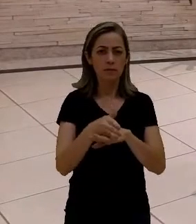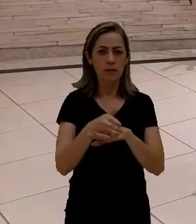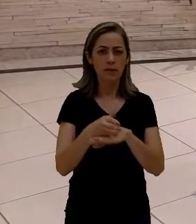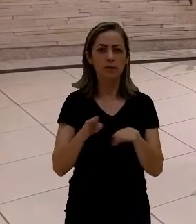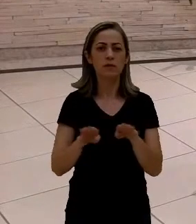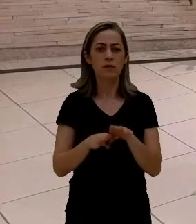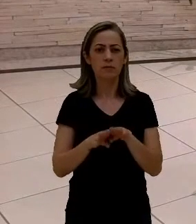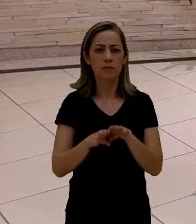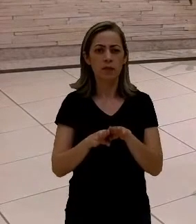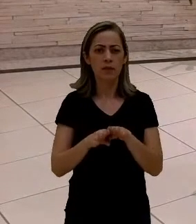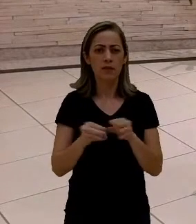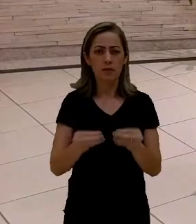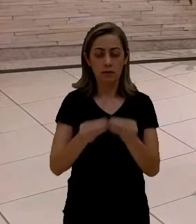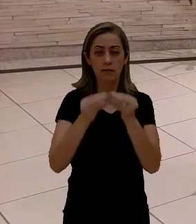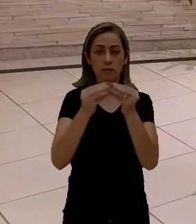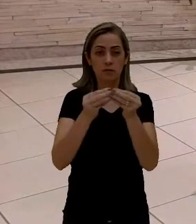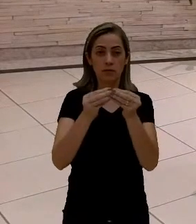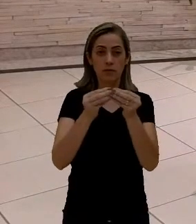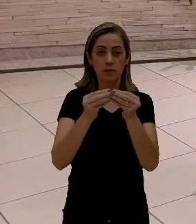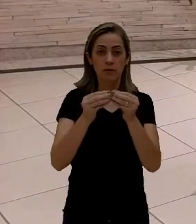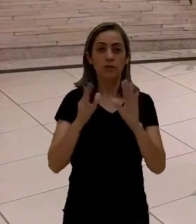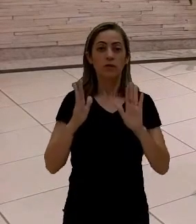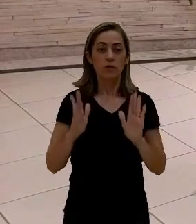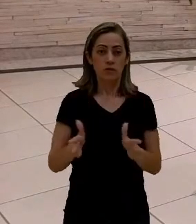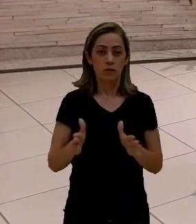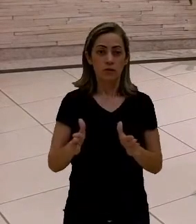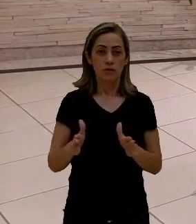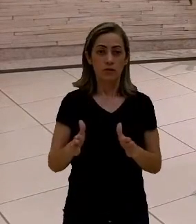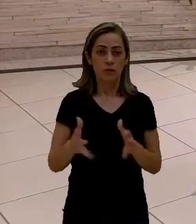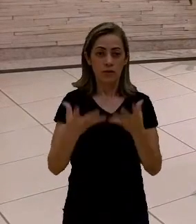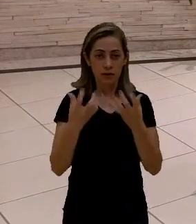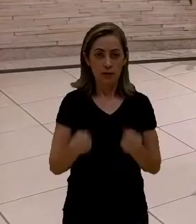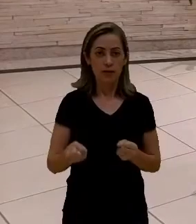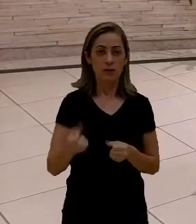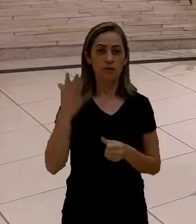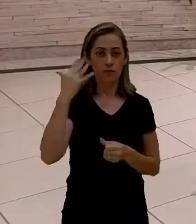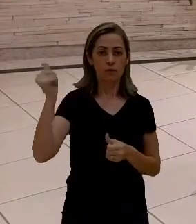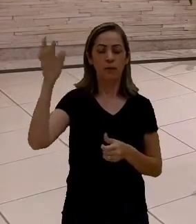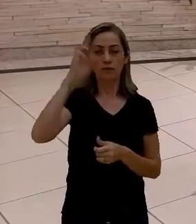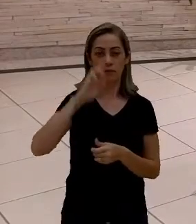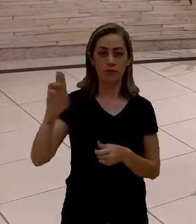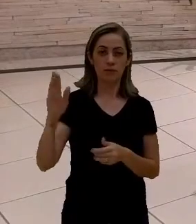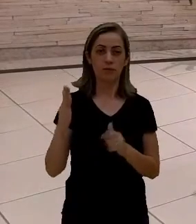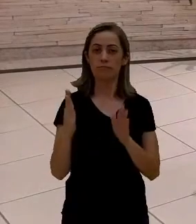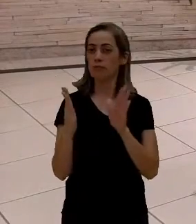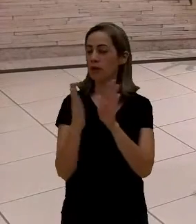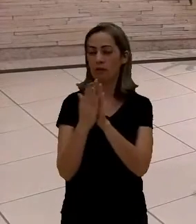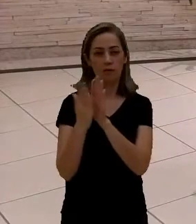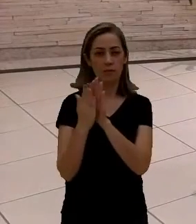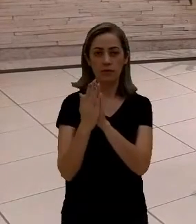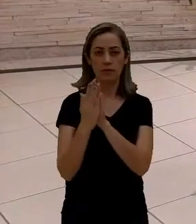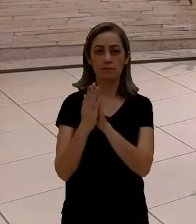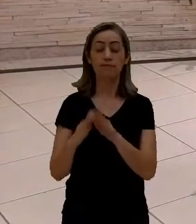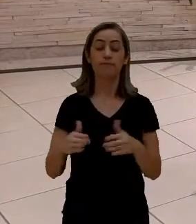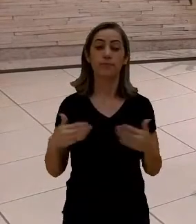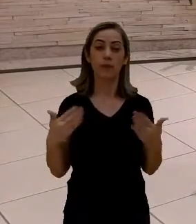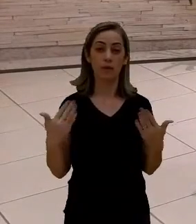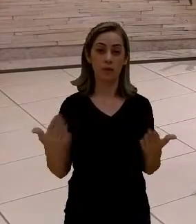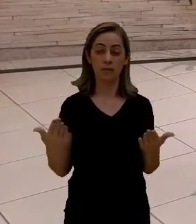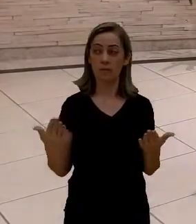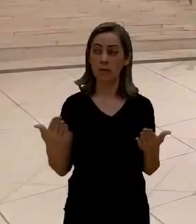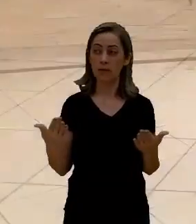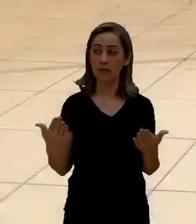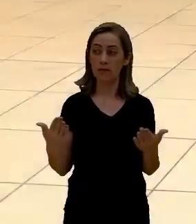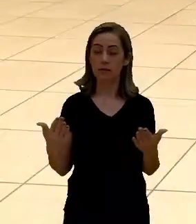santa missa eu já estou atendendo ao chamado do Senhor não presencialmente mas pelo menos há um